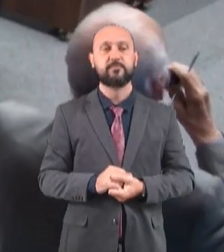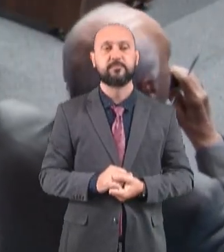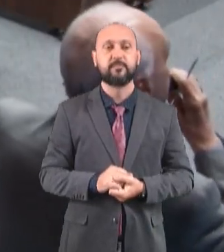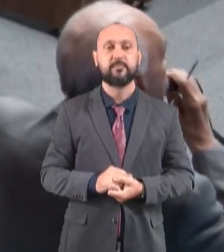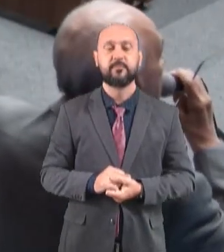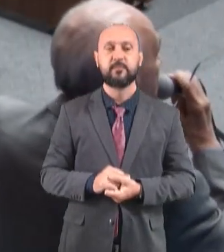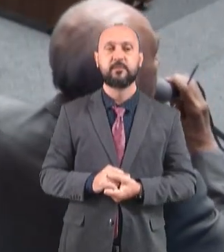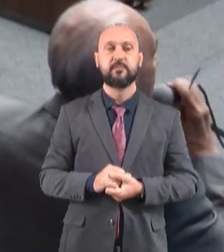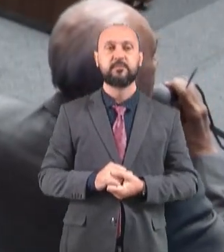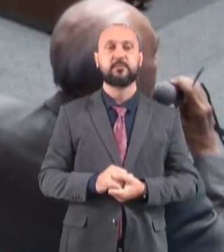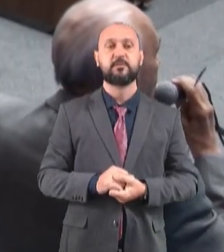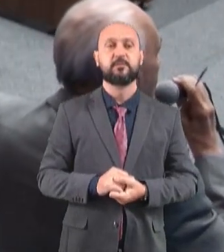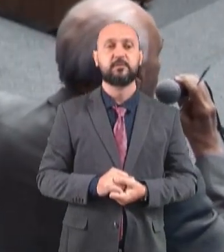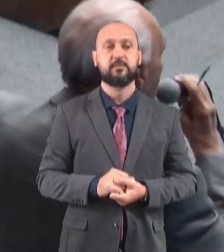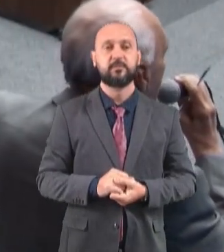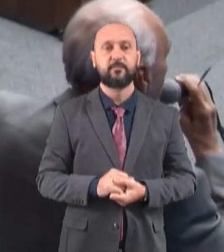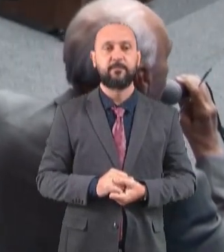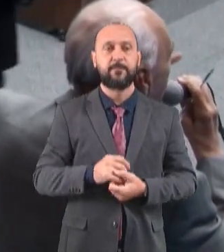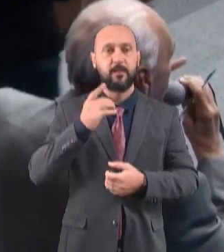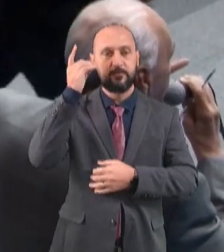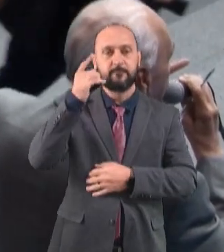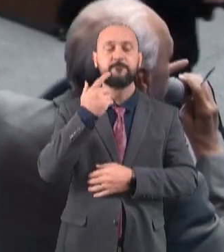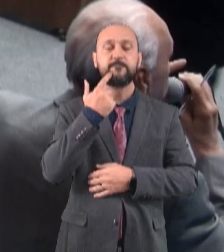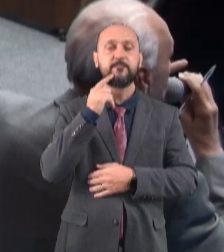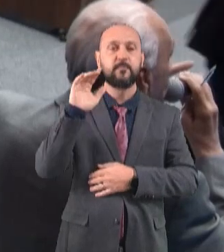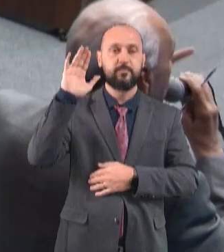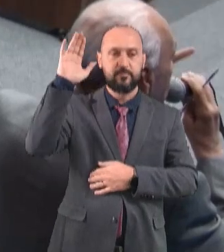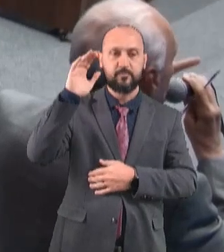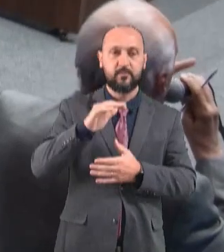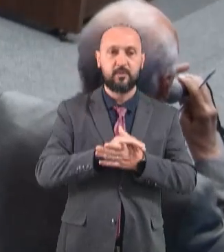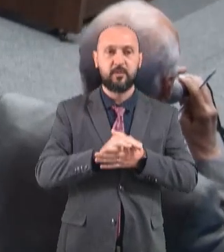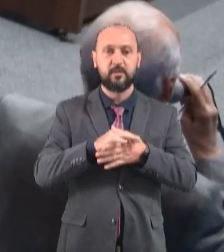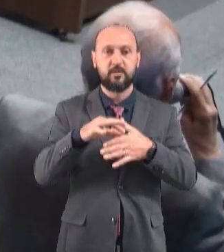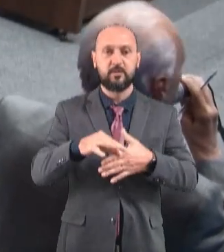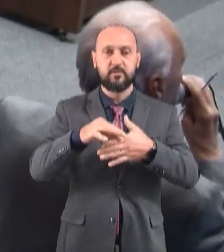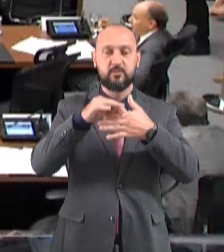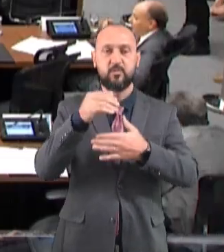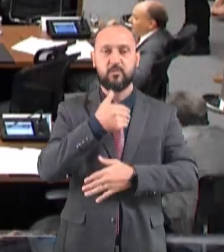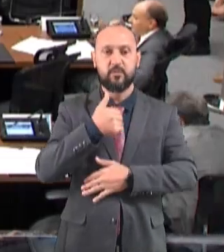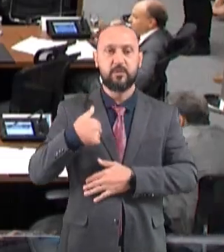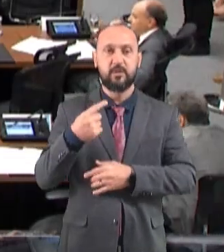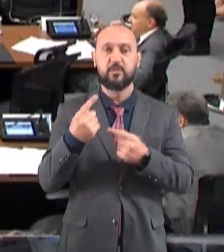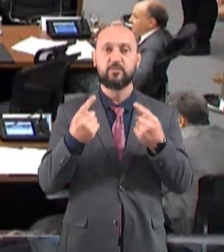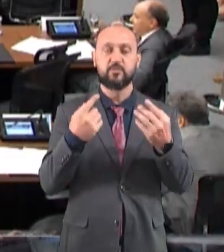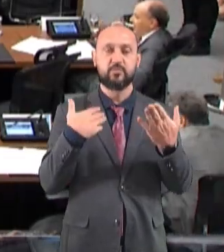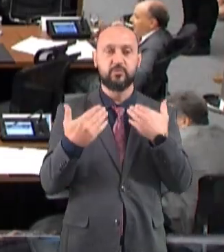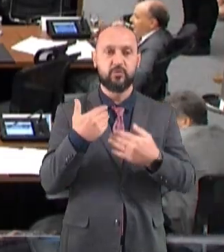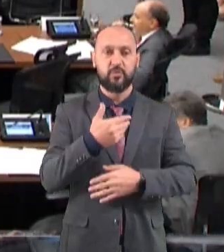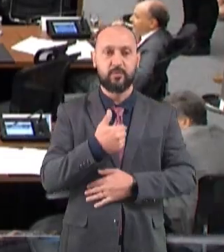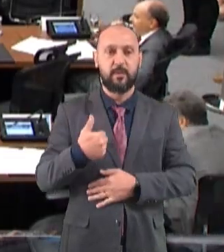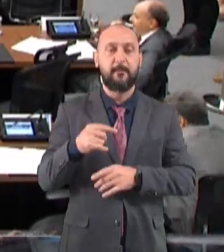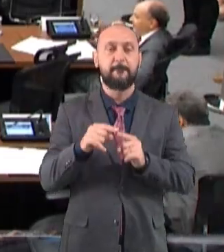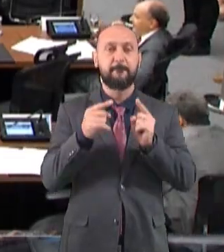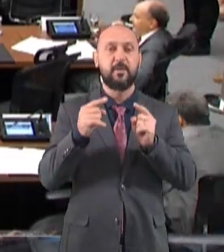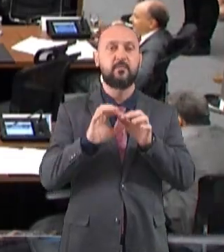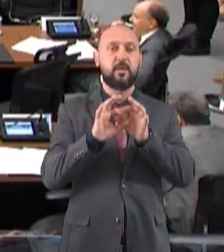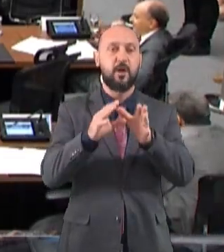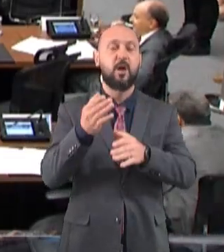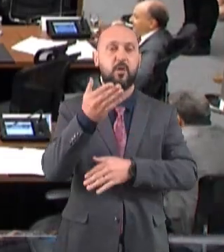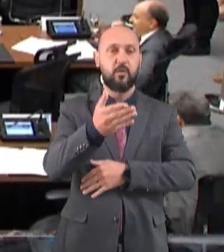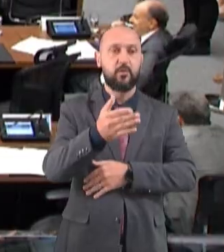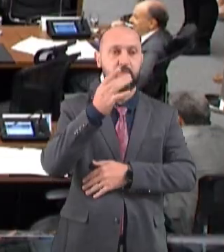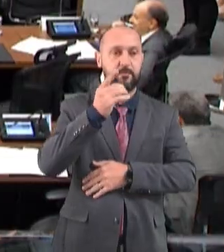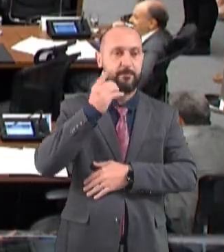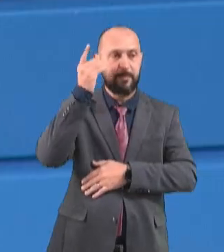Pela ordem, deputado Landes Machado. A liderança do governo gostaria de discutir esse projeto, mas vai conceder a palavra